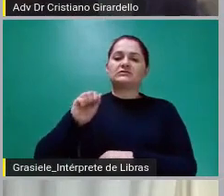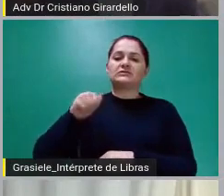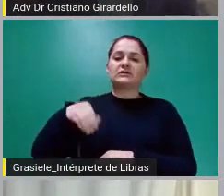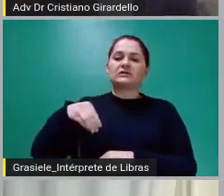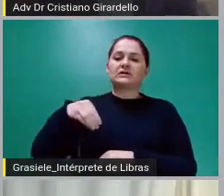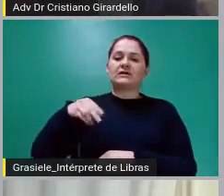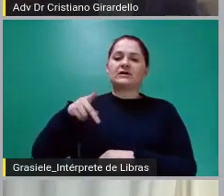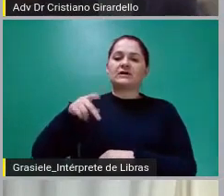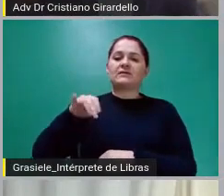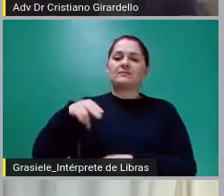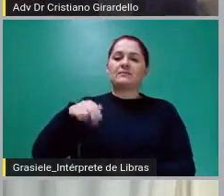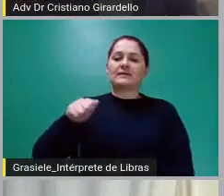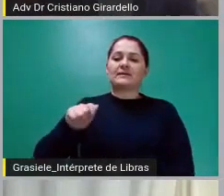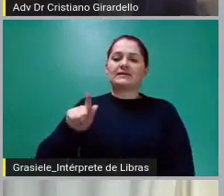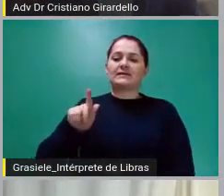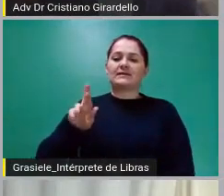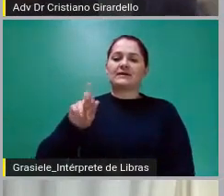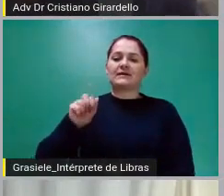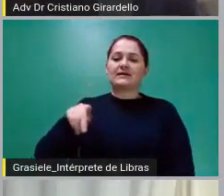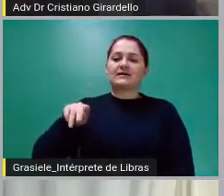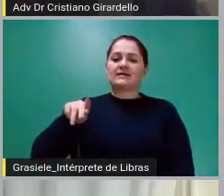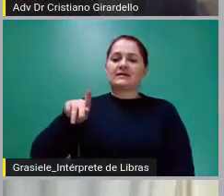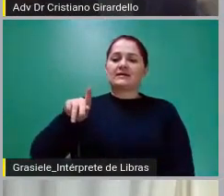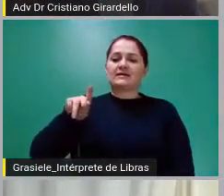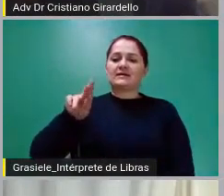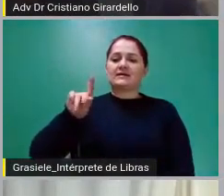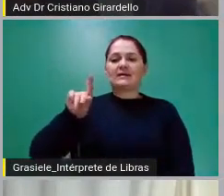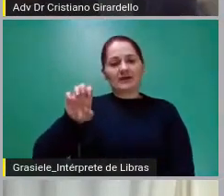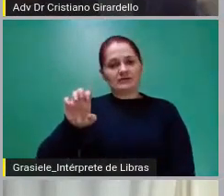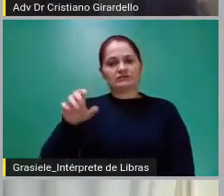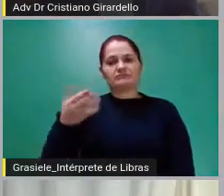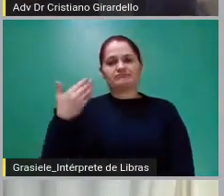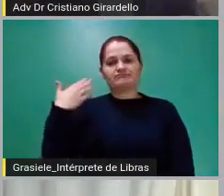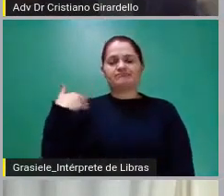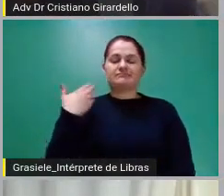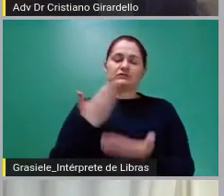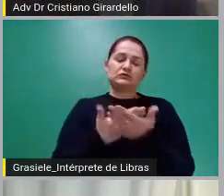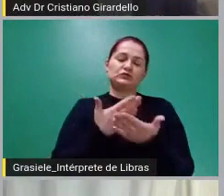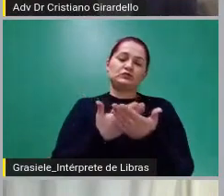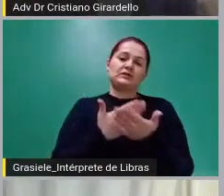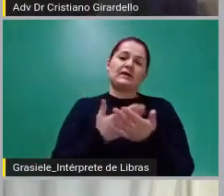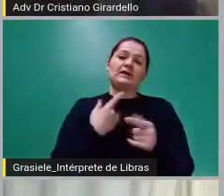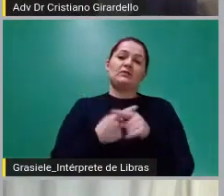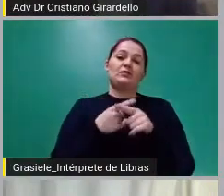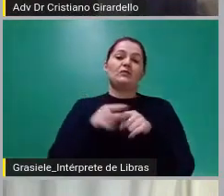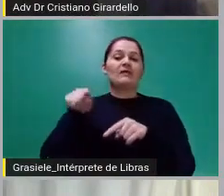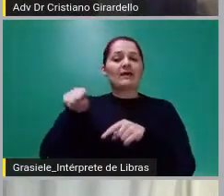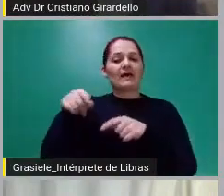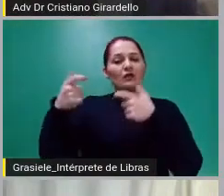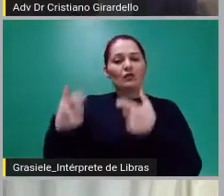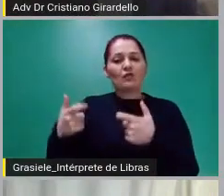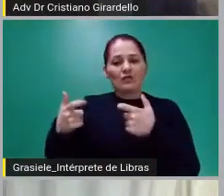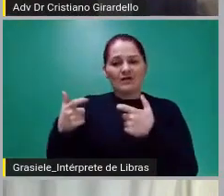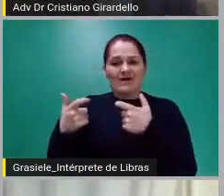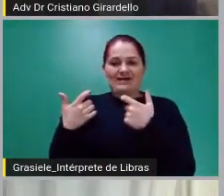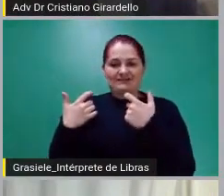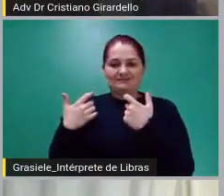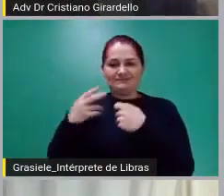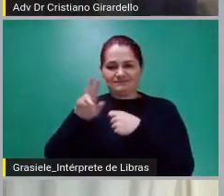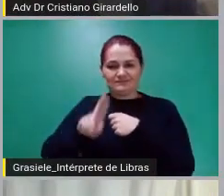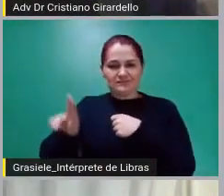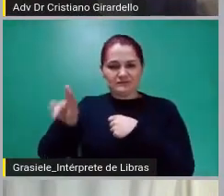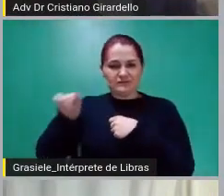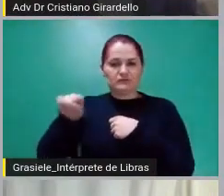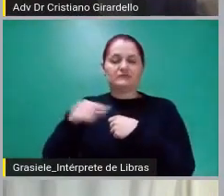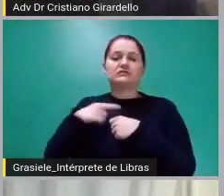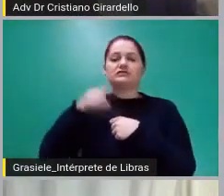ali foi exatamente o local que durante um período, quando a ditadura já estava nos seus momentos finais,